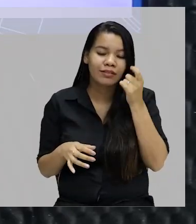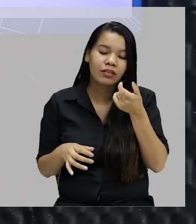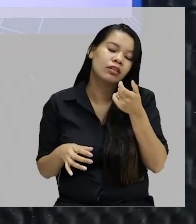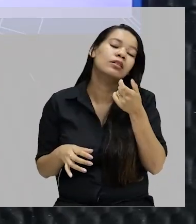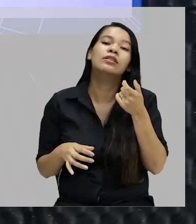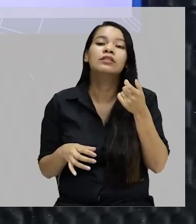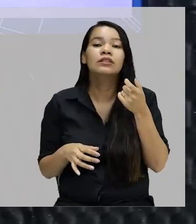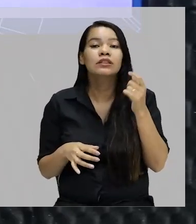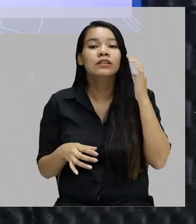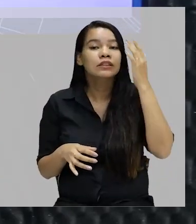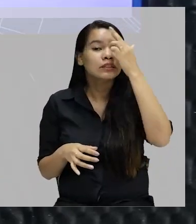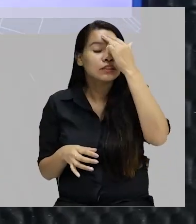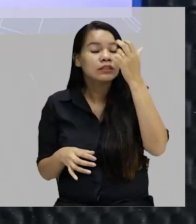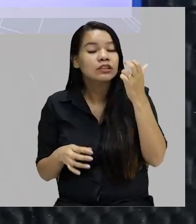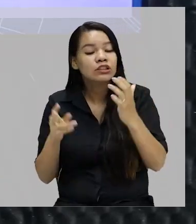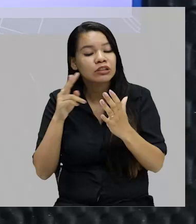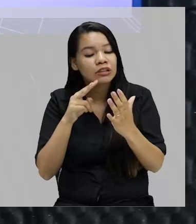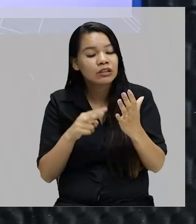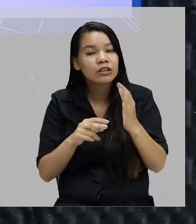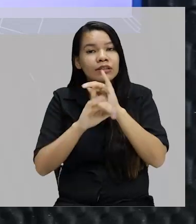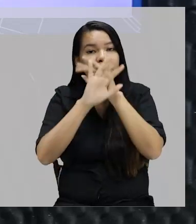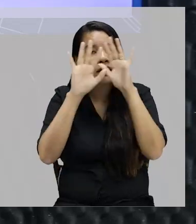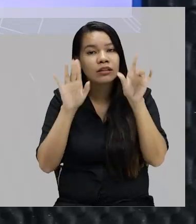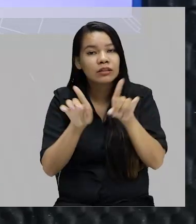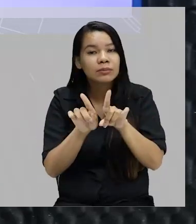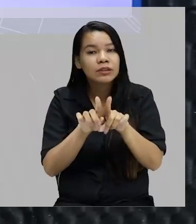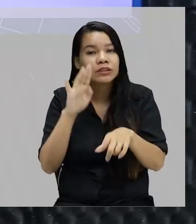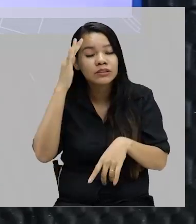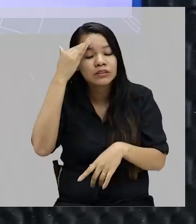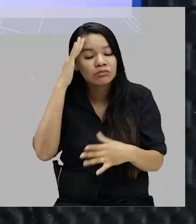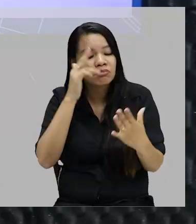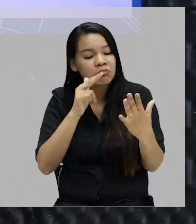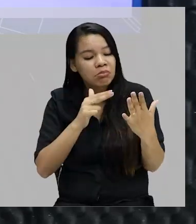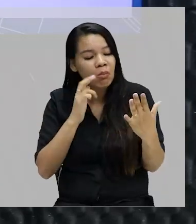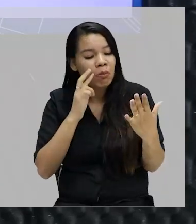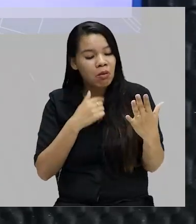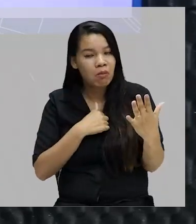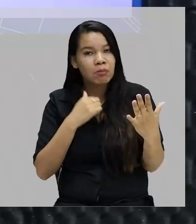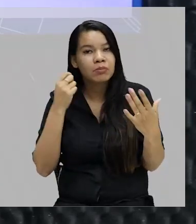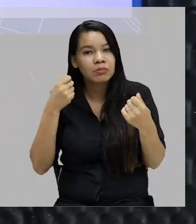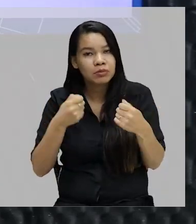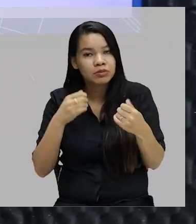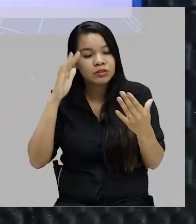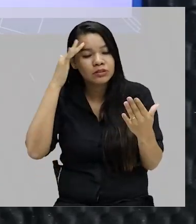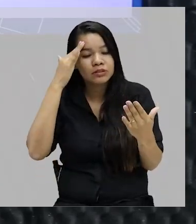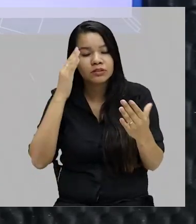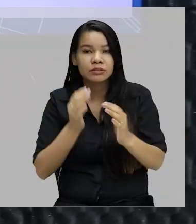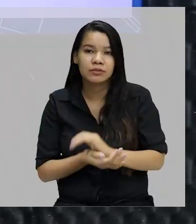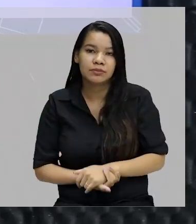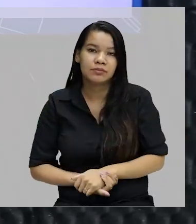interessante, inteligível e, claro, compreensível para quem lê. Aí continua.